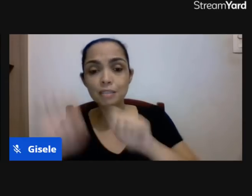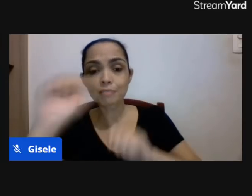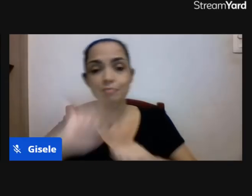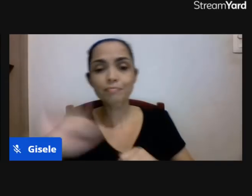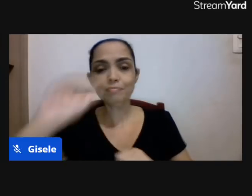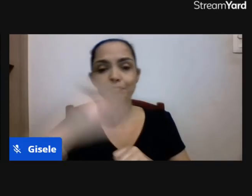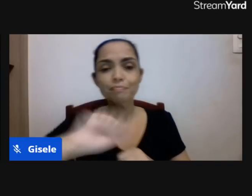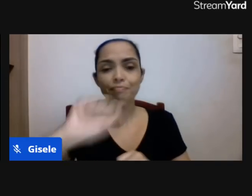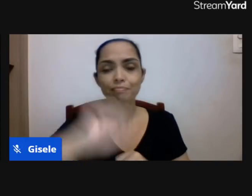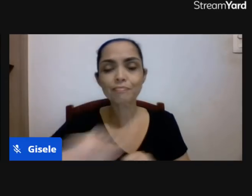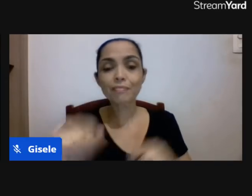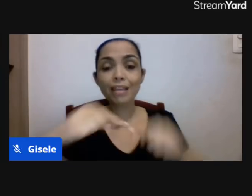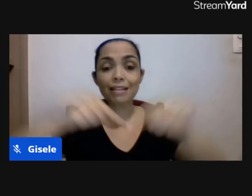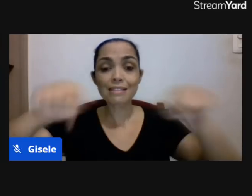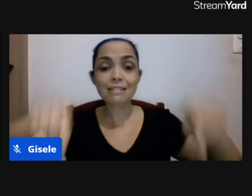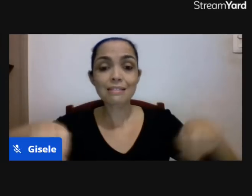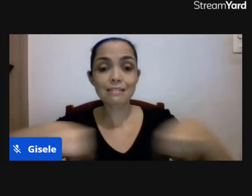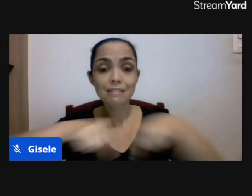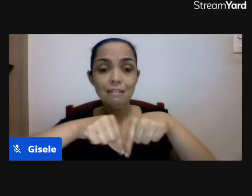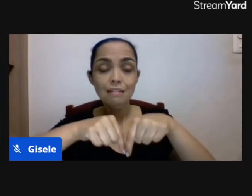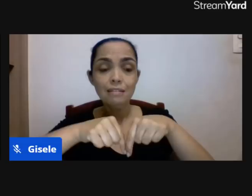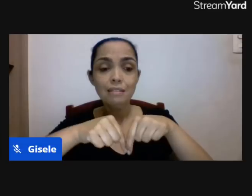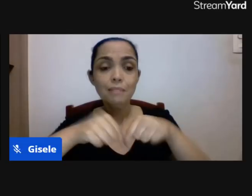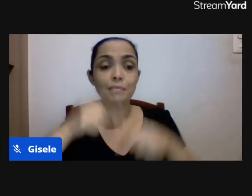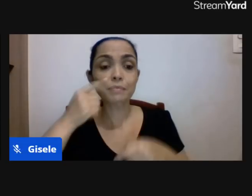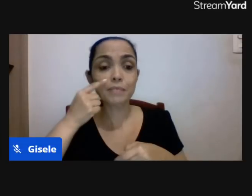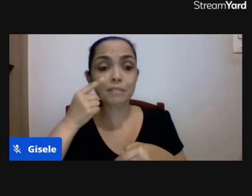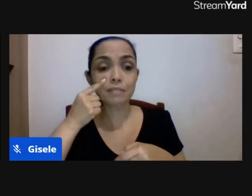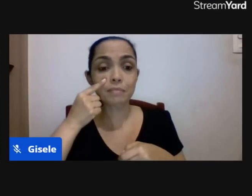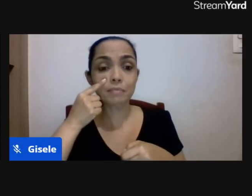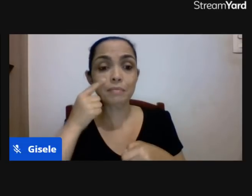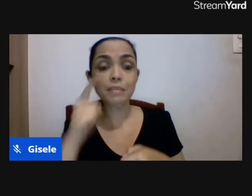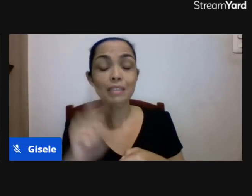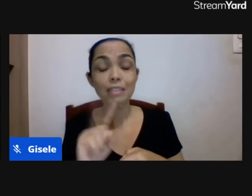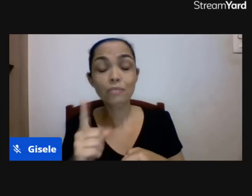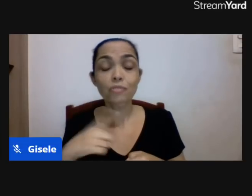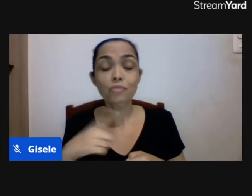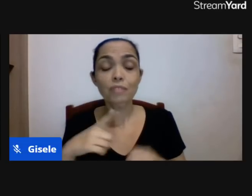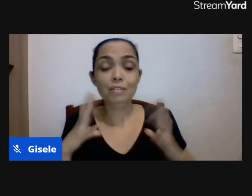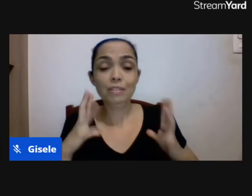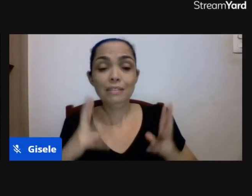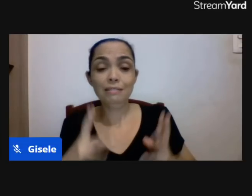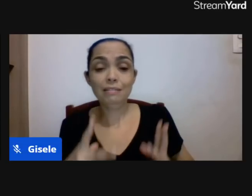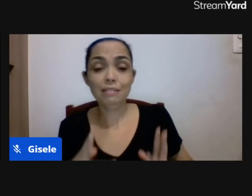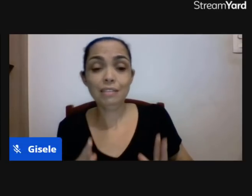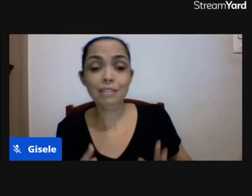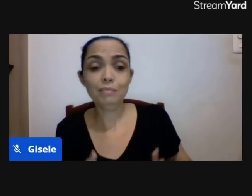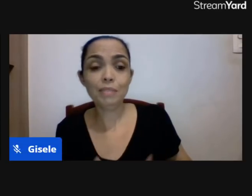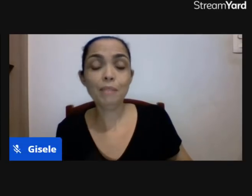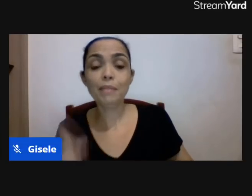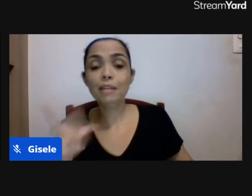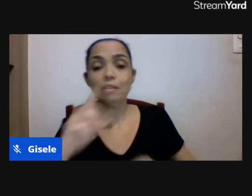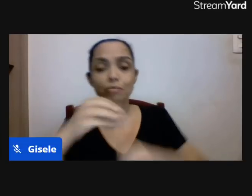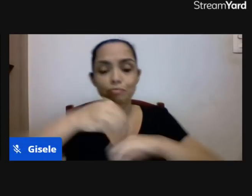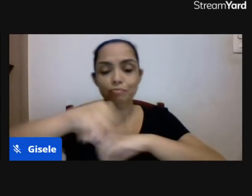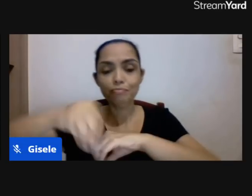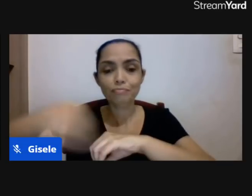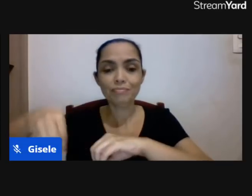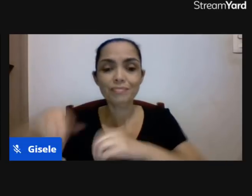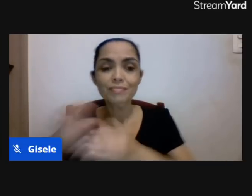estar contaminado e pode acontecer uma transmissão que é aquela transmissão indireta, né, por superfície. E deve ser